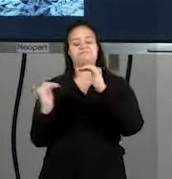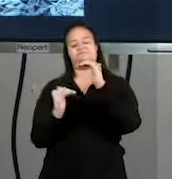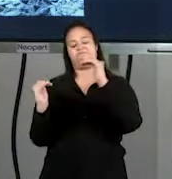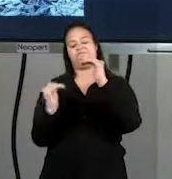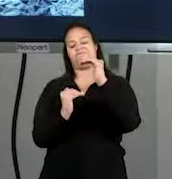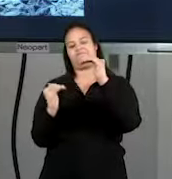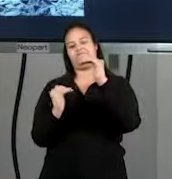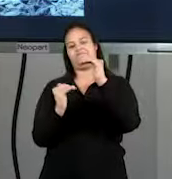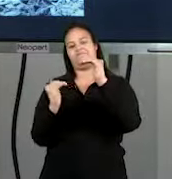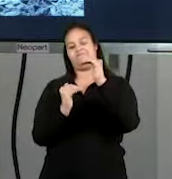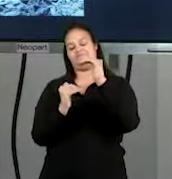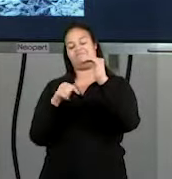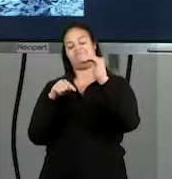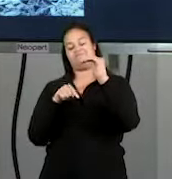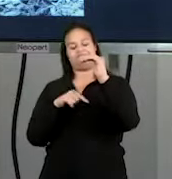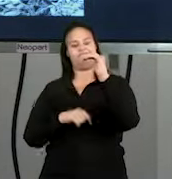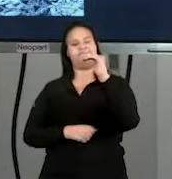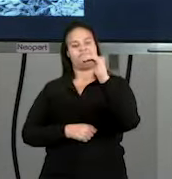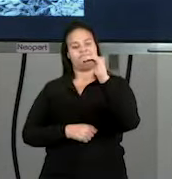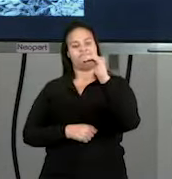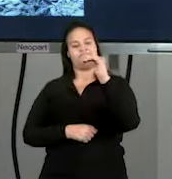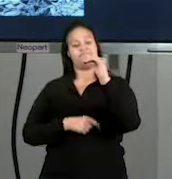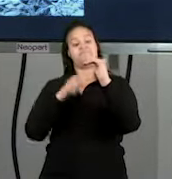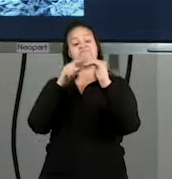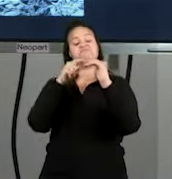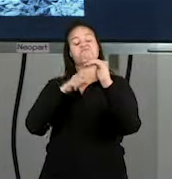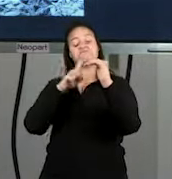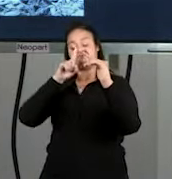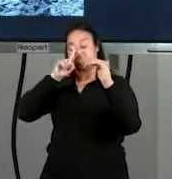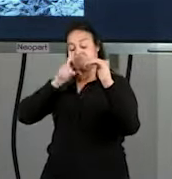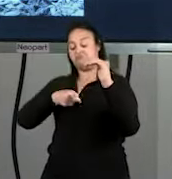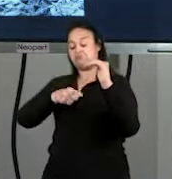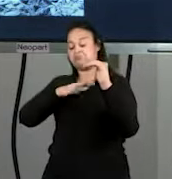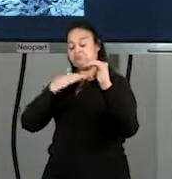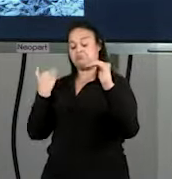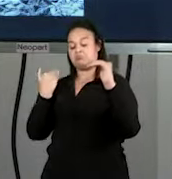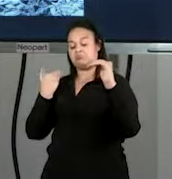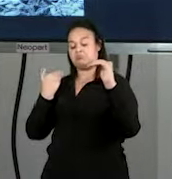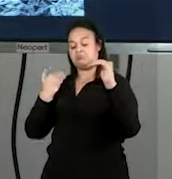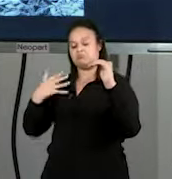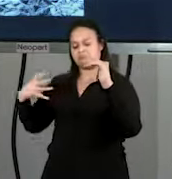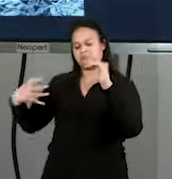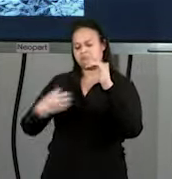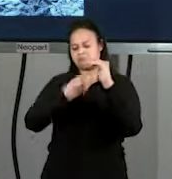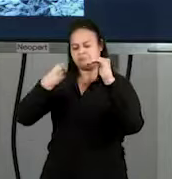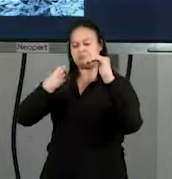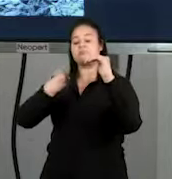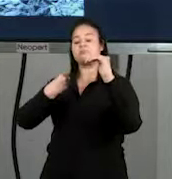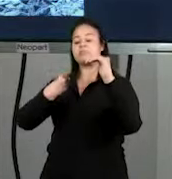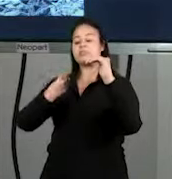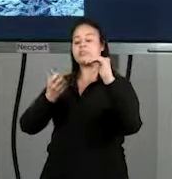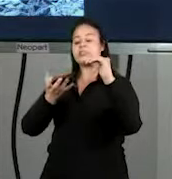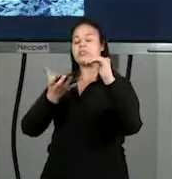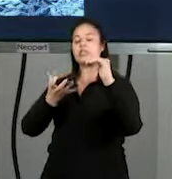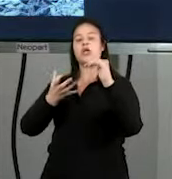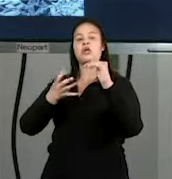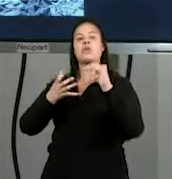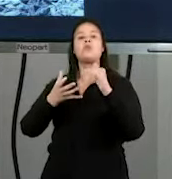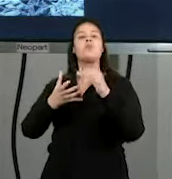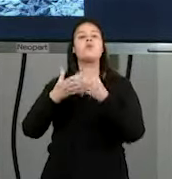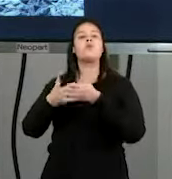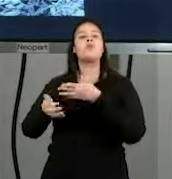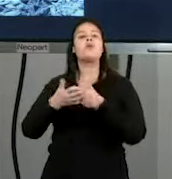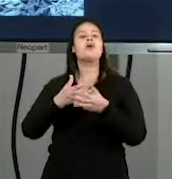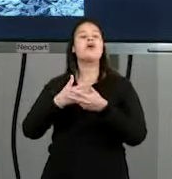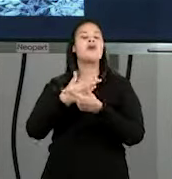essas pessoas julgaram que tinham o direito de matar, de dominar, de fazer o que quiserem com outras